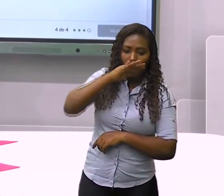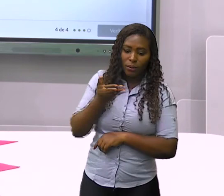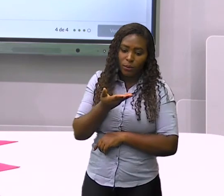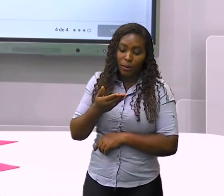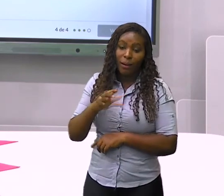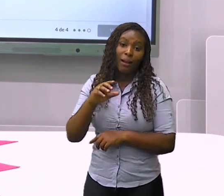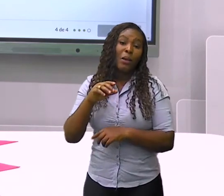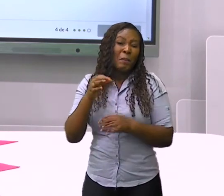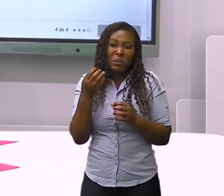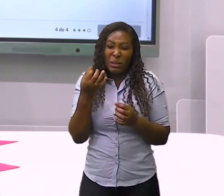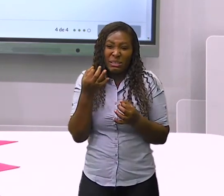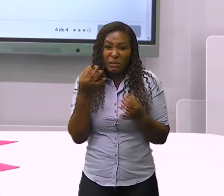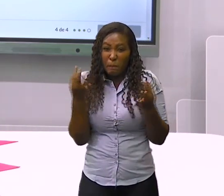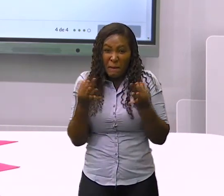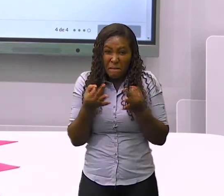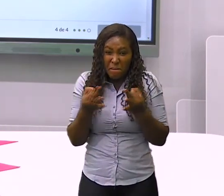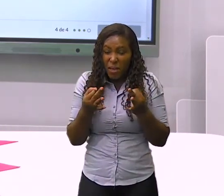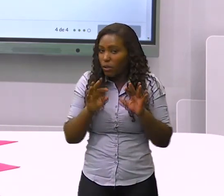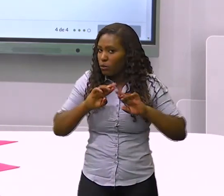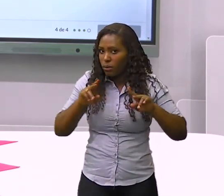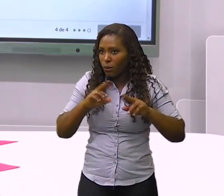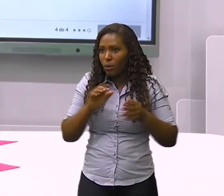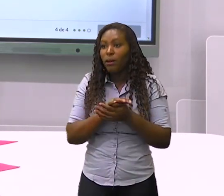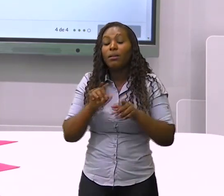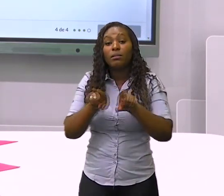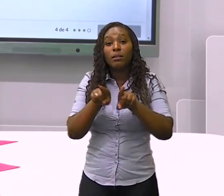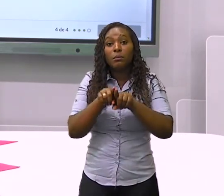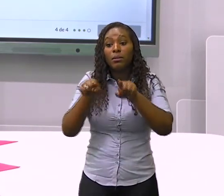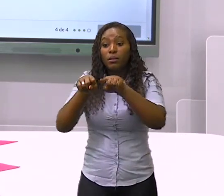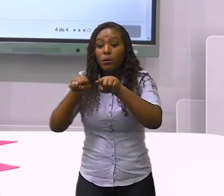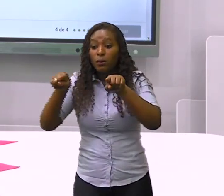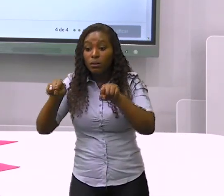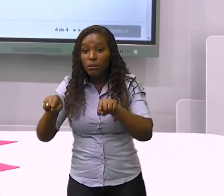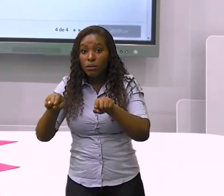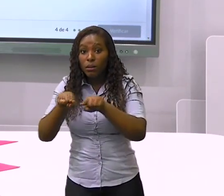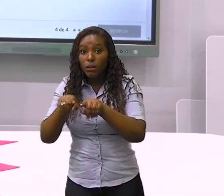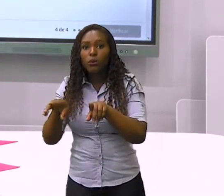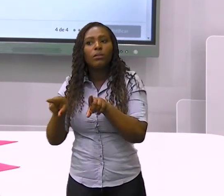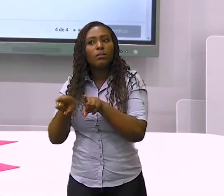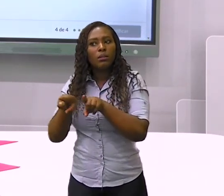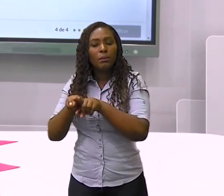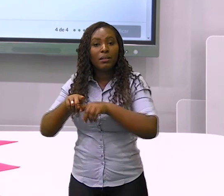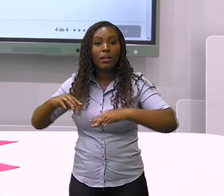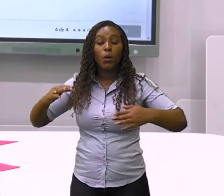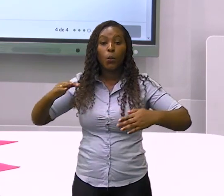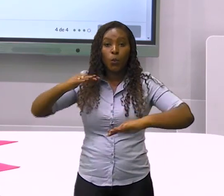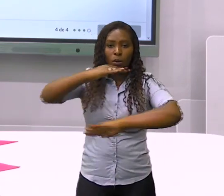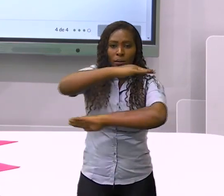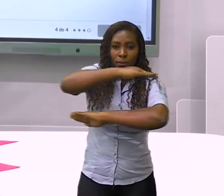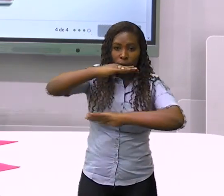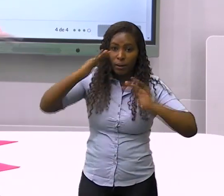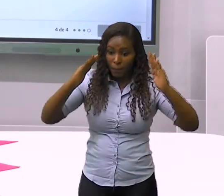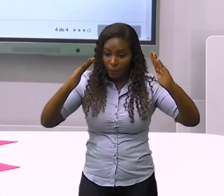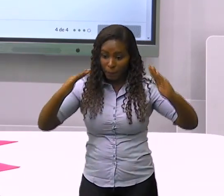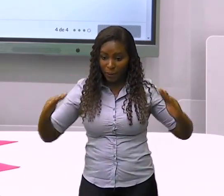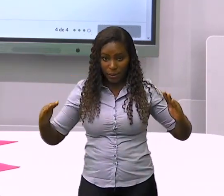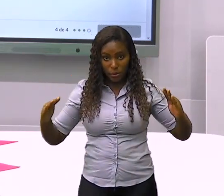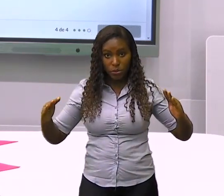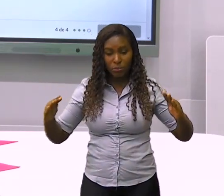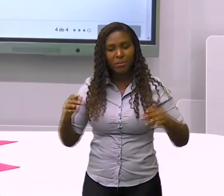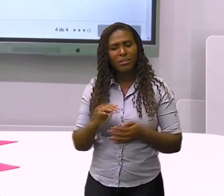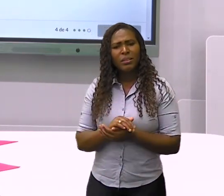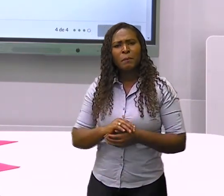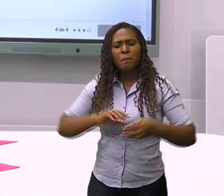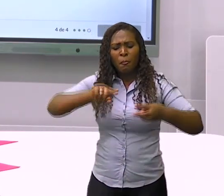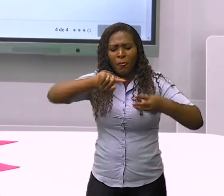tenho um trapézio. Então, observando, ó, todas as formas a seguir pertencem ao mesmo grupo,